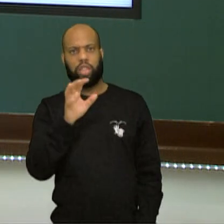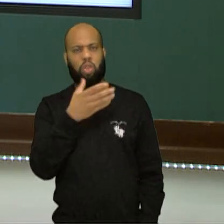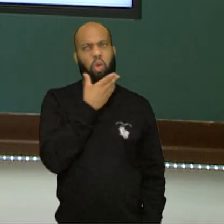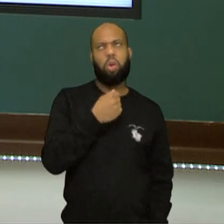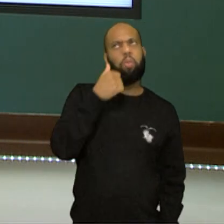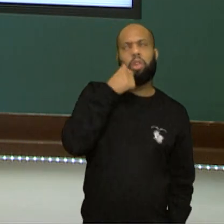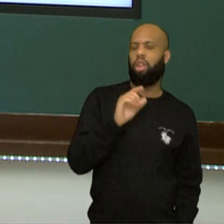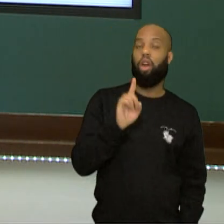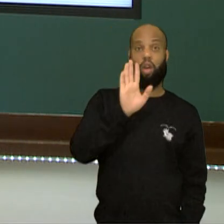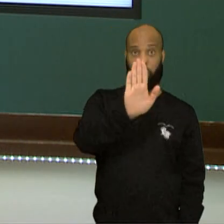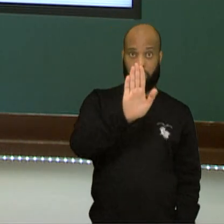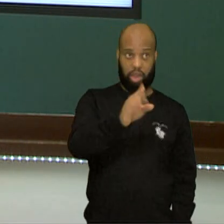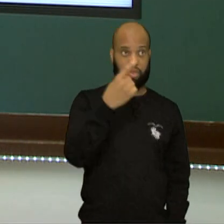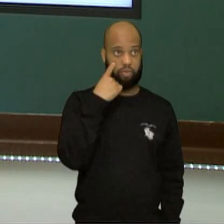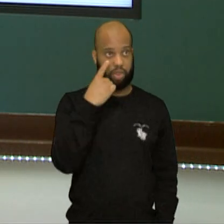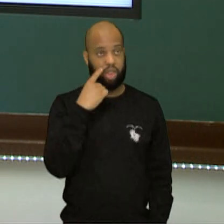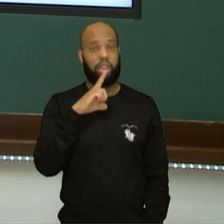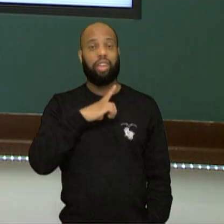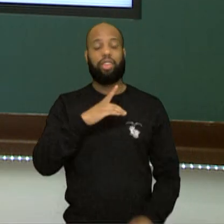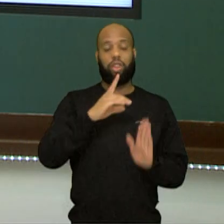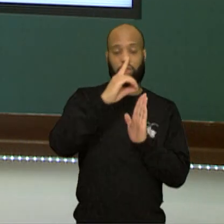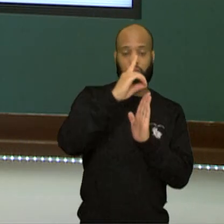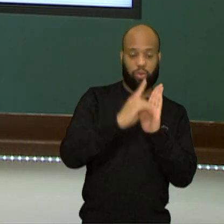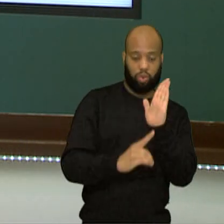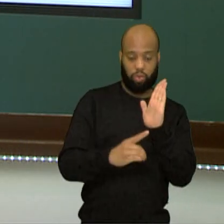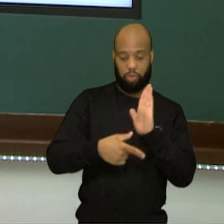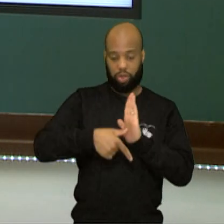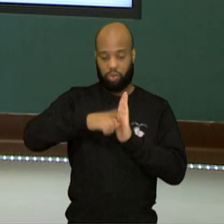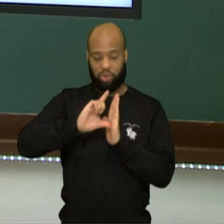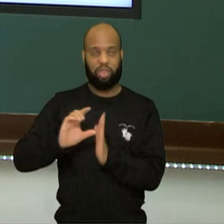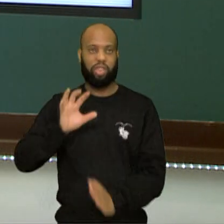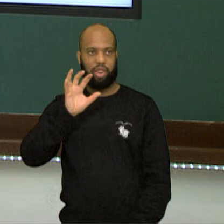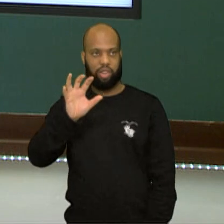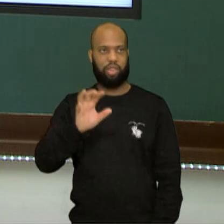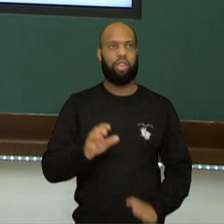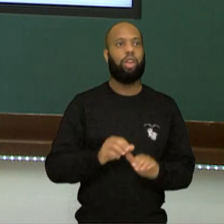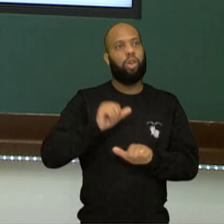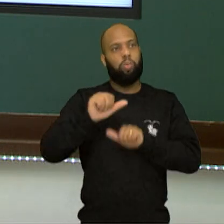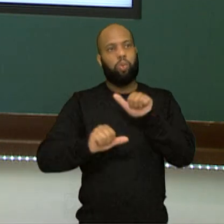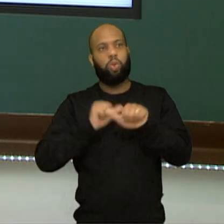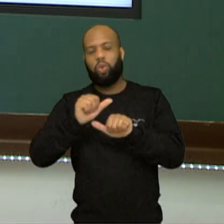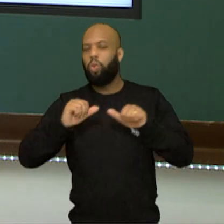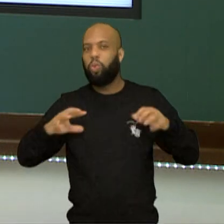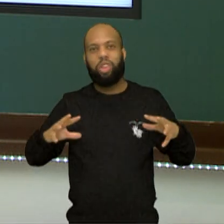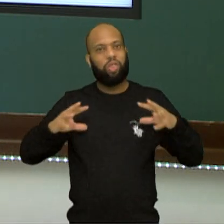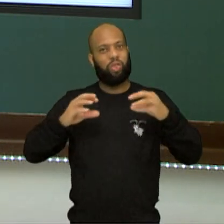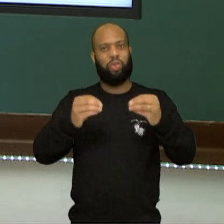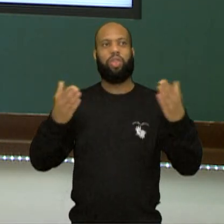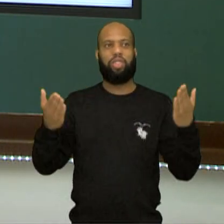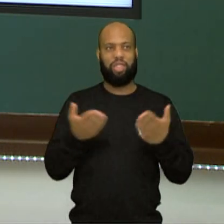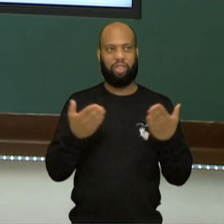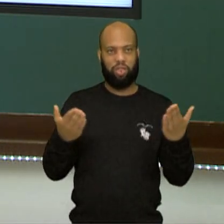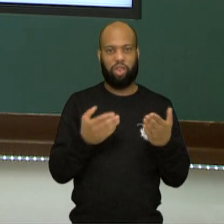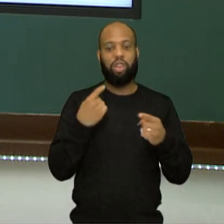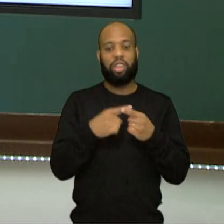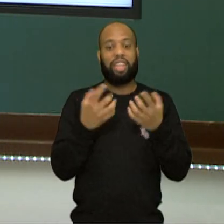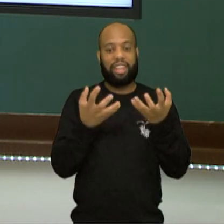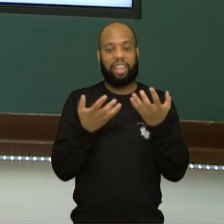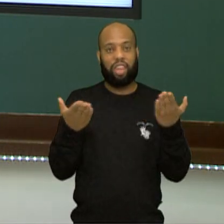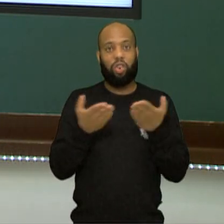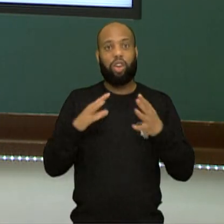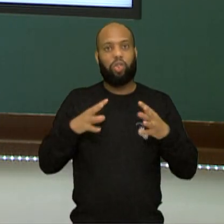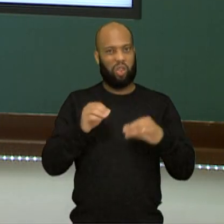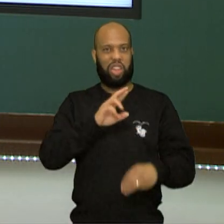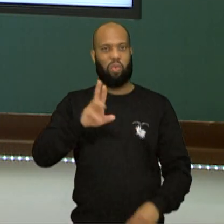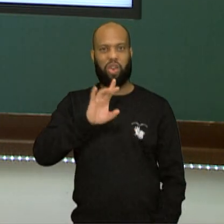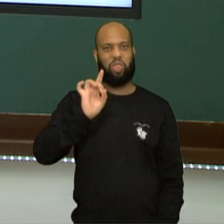Então observe aqui, em documentos anteriores, era isso, então mudou para todos, então para envolvendo todos,